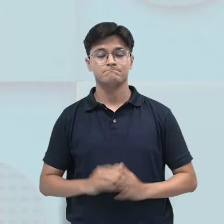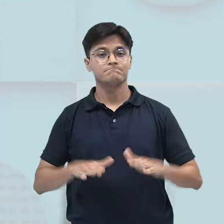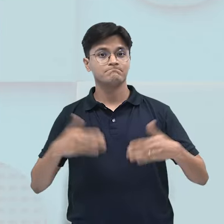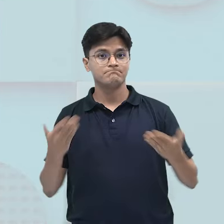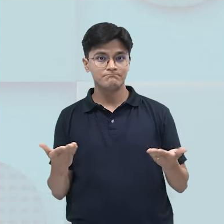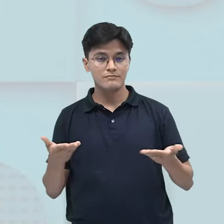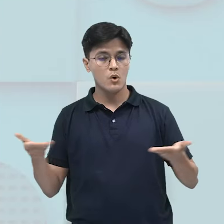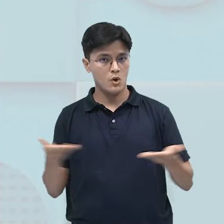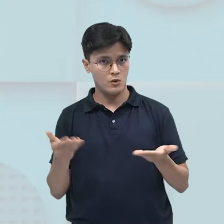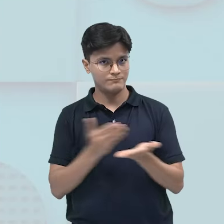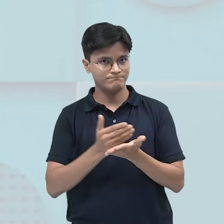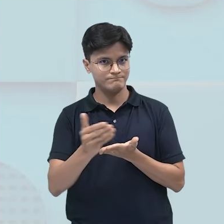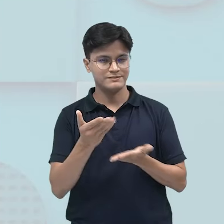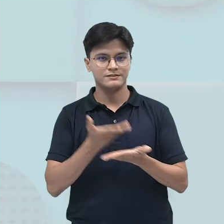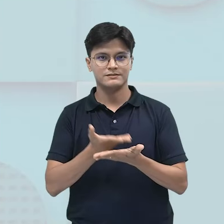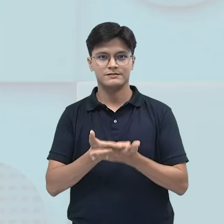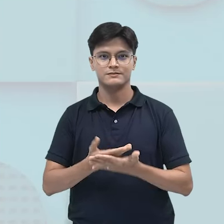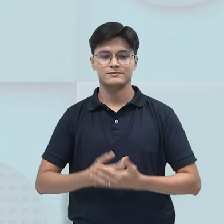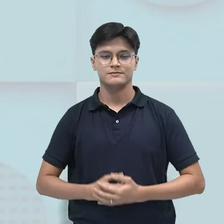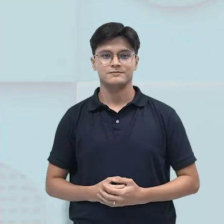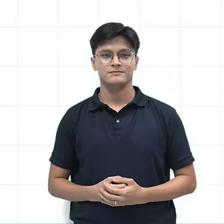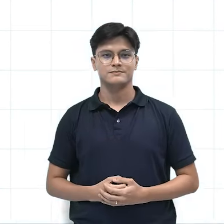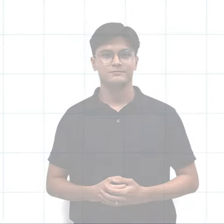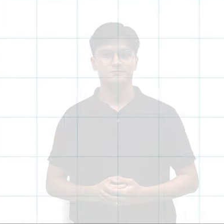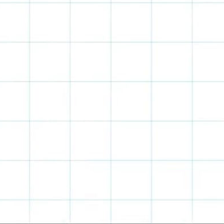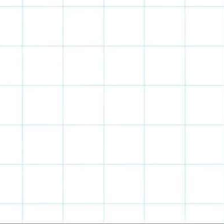Vamos então para a nossa aula.